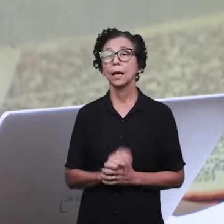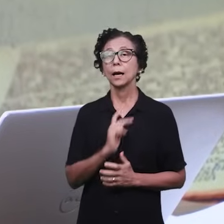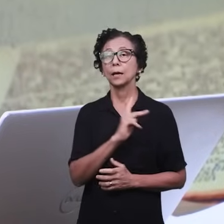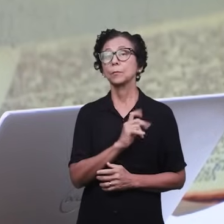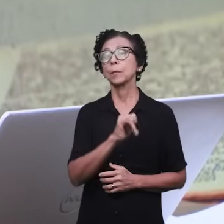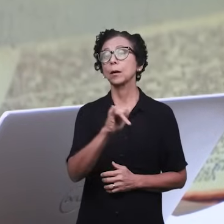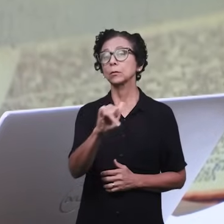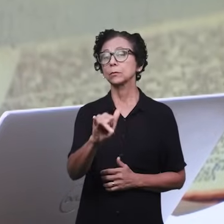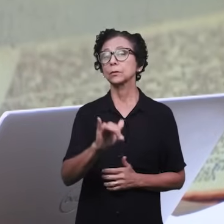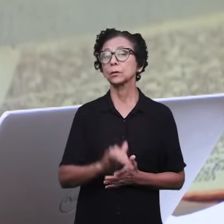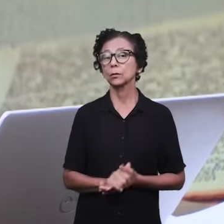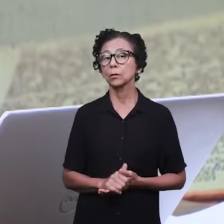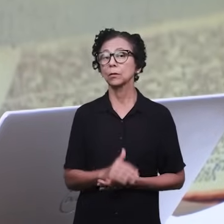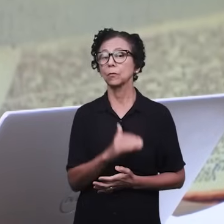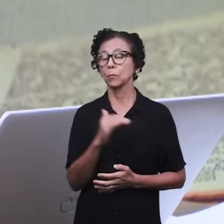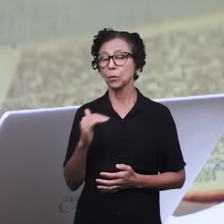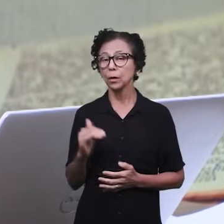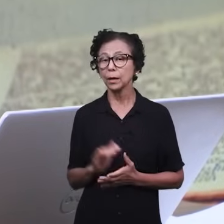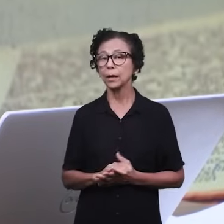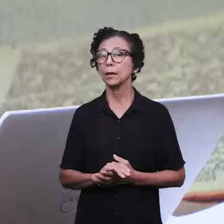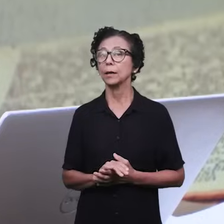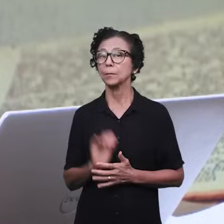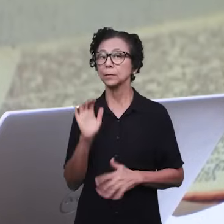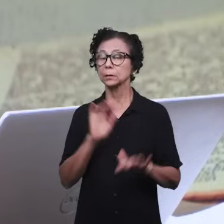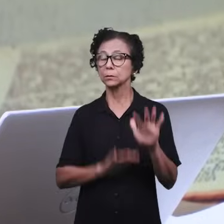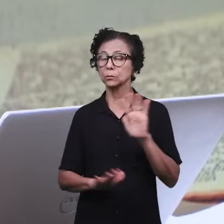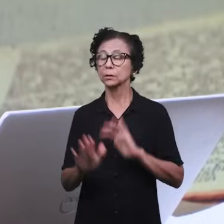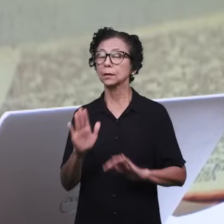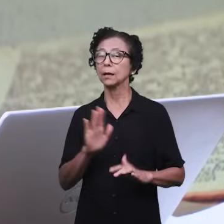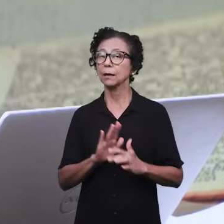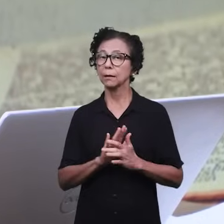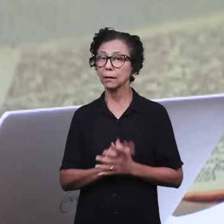lobos vorazes não perdoaria o rebanho.